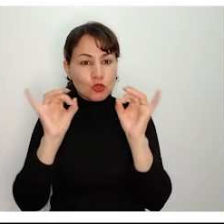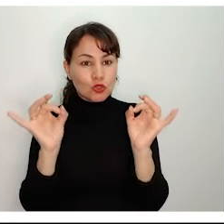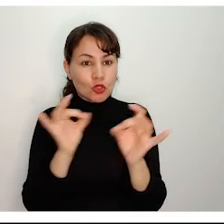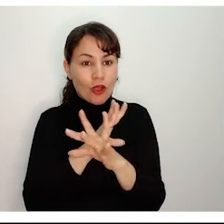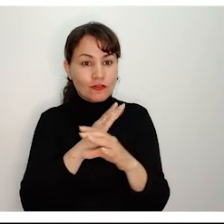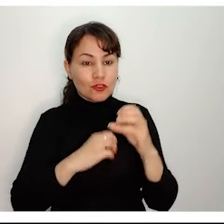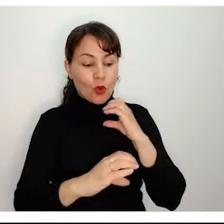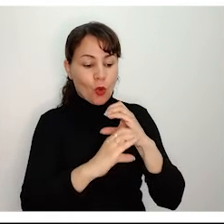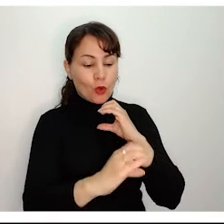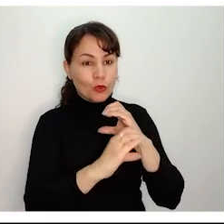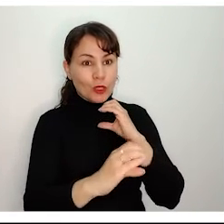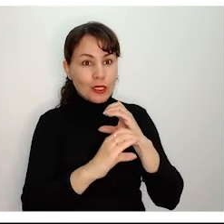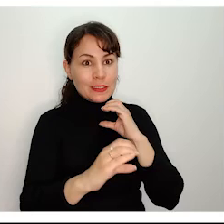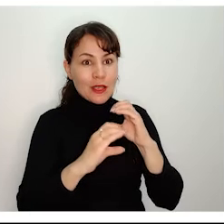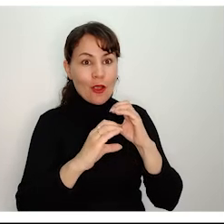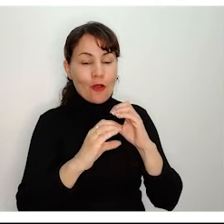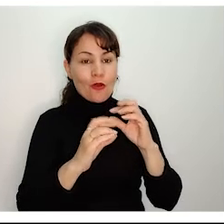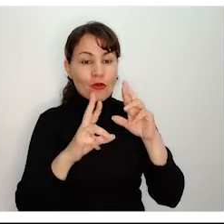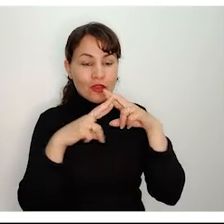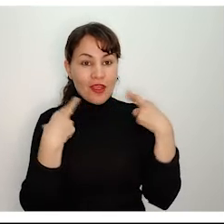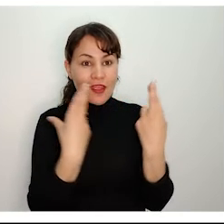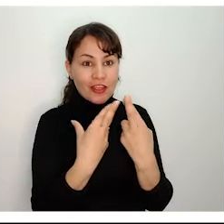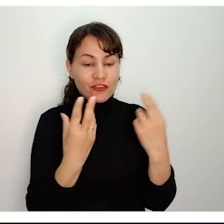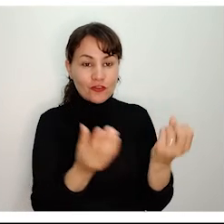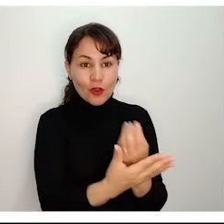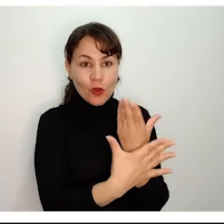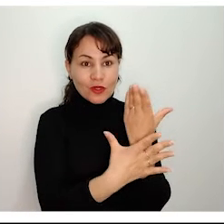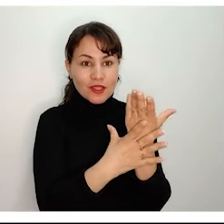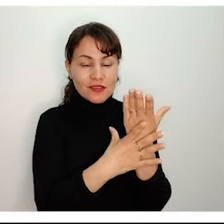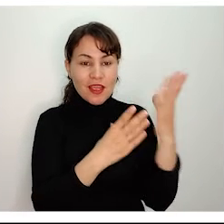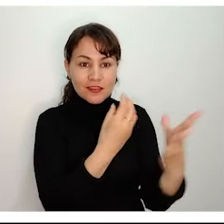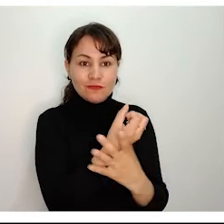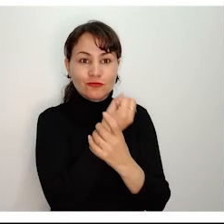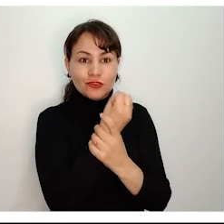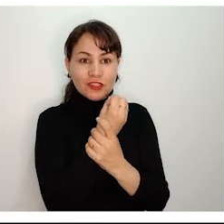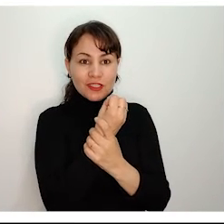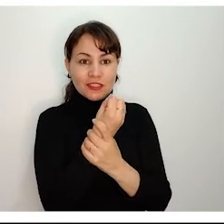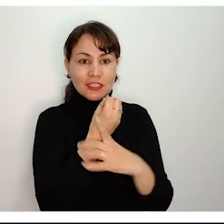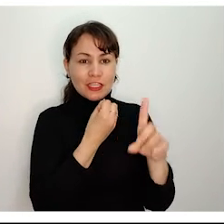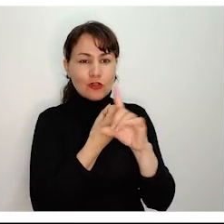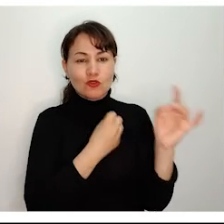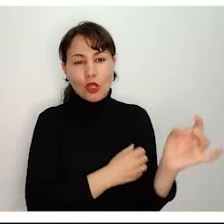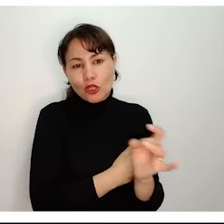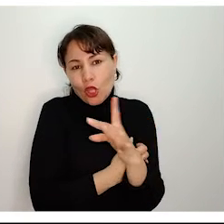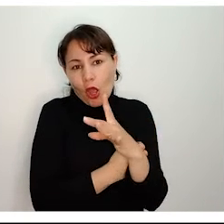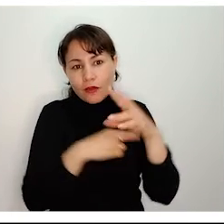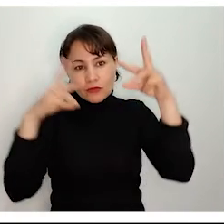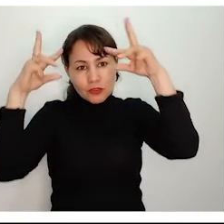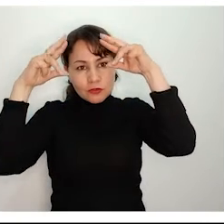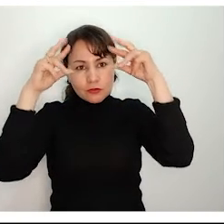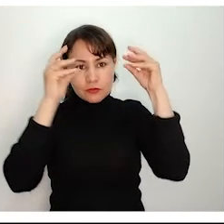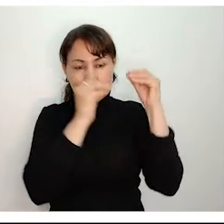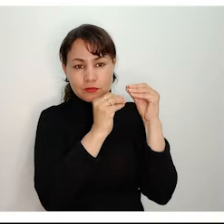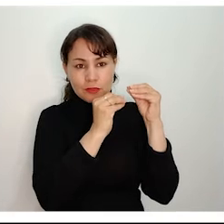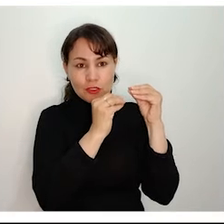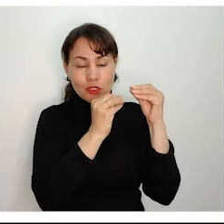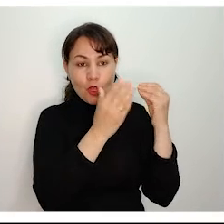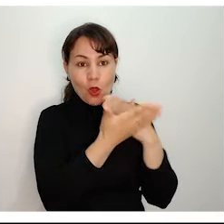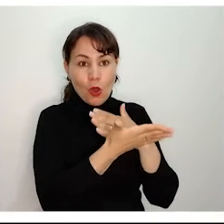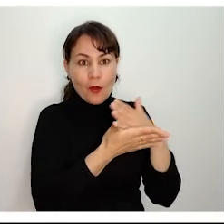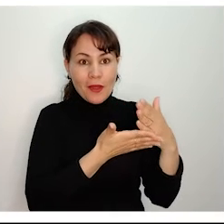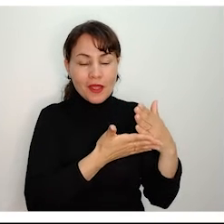novos neurônios que vão se comunicar, novas redes que vão nascer e se fortalecer. Não só novas